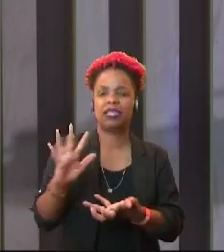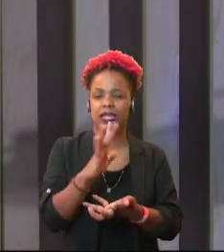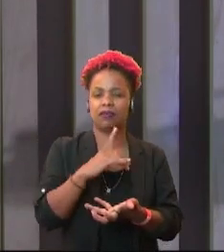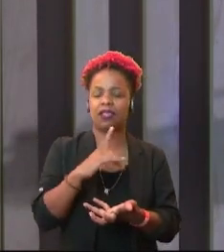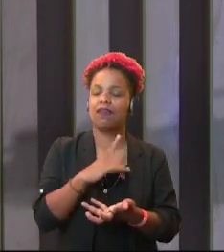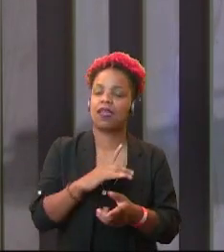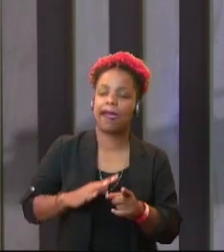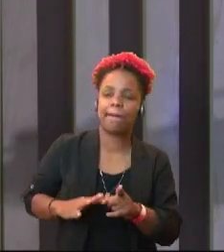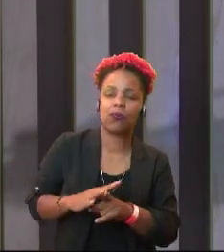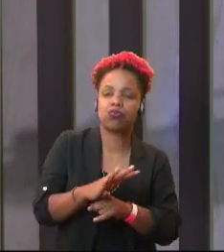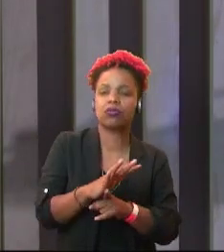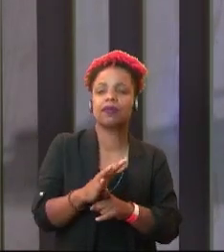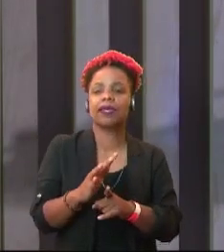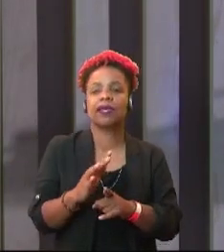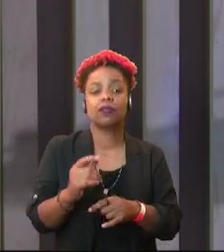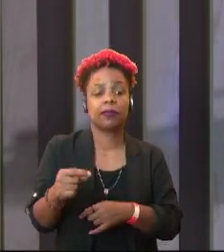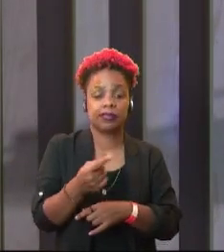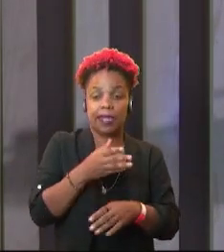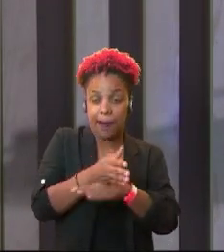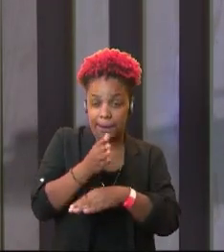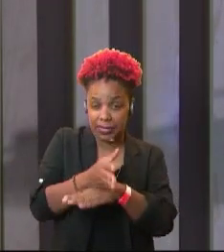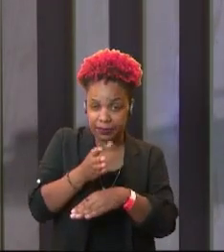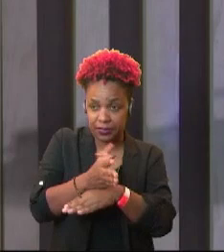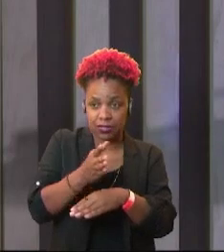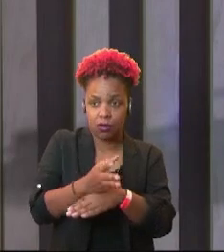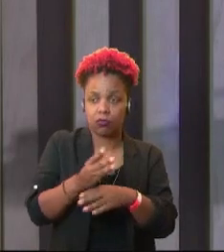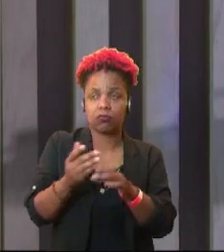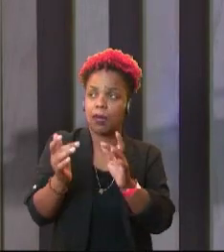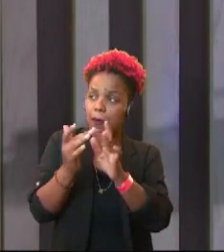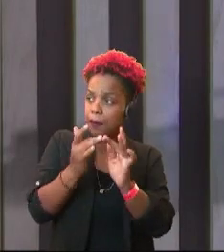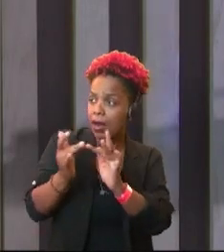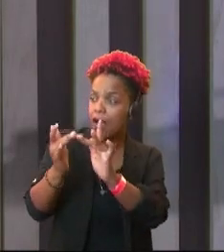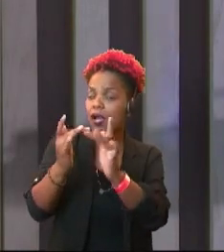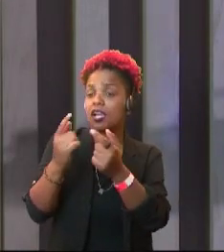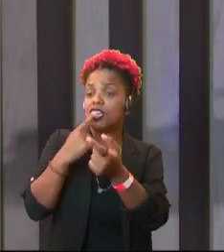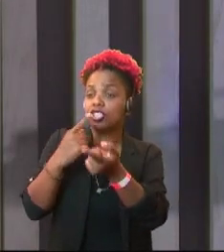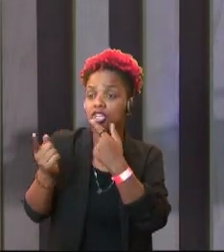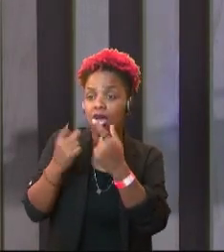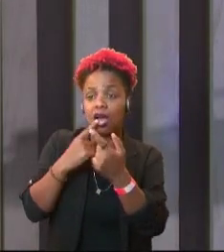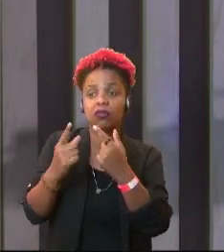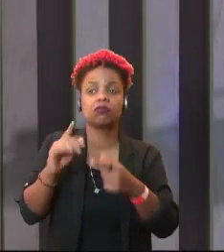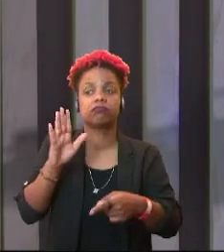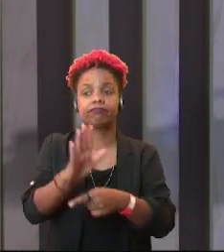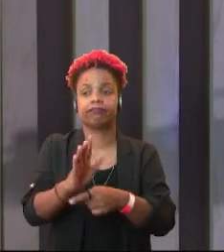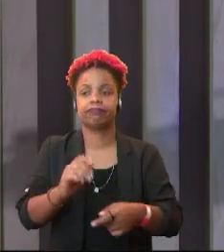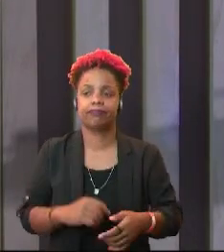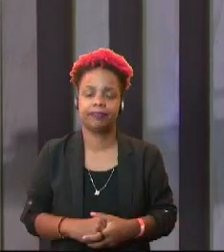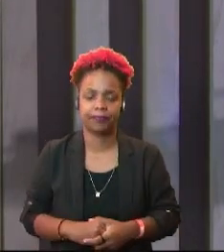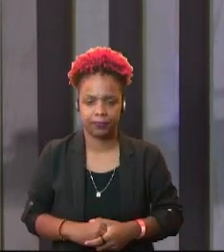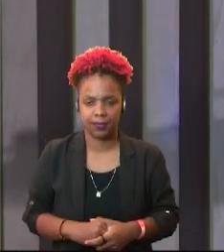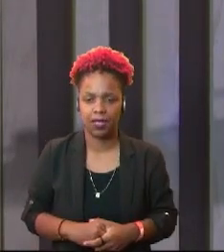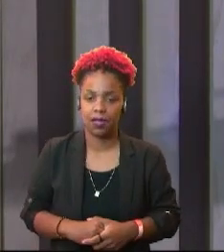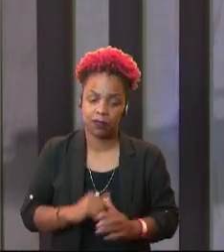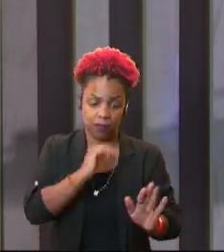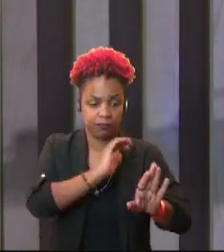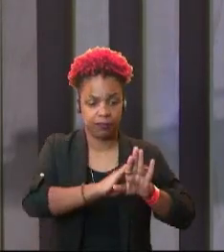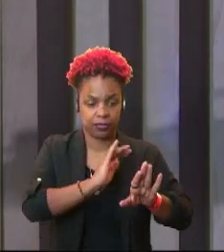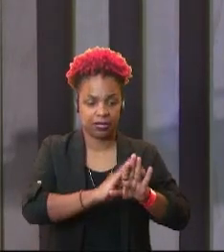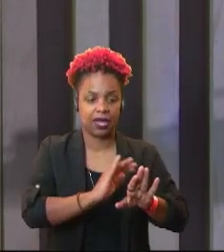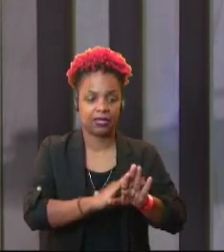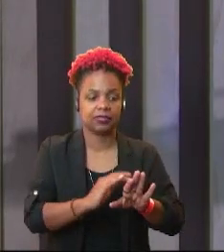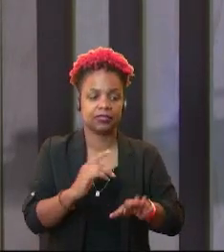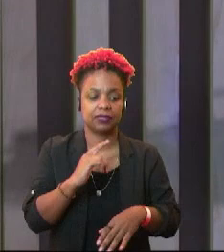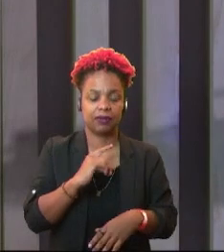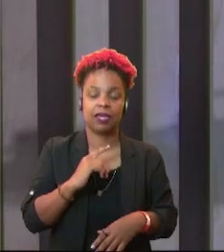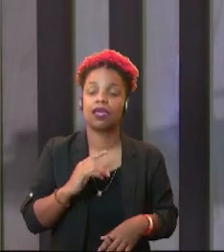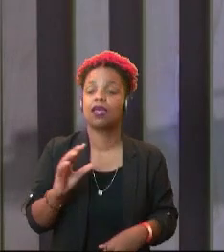mais participativos globalmente com diálogo e colaboração. Então, esse é o motivo por trás do escritório